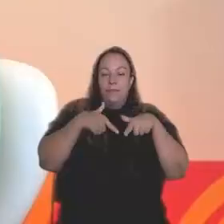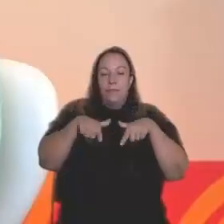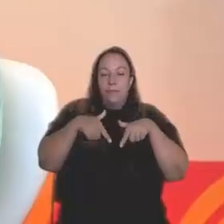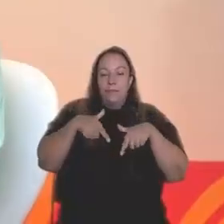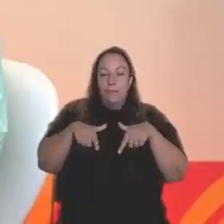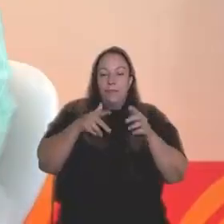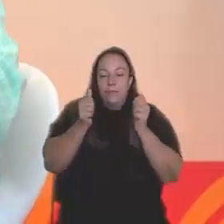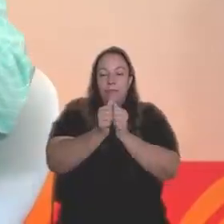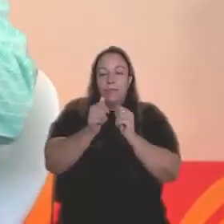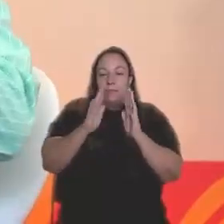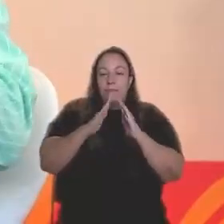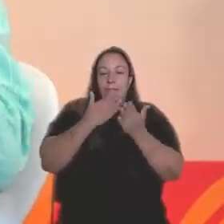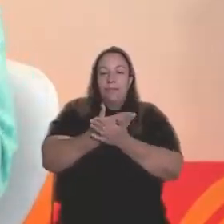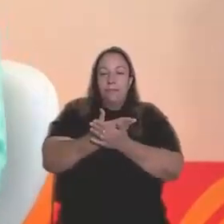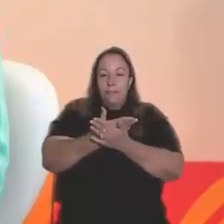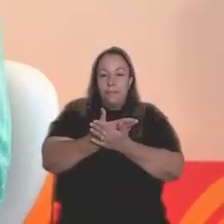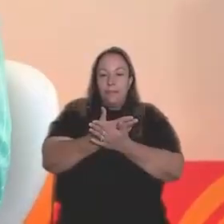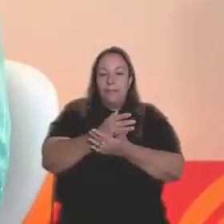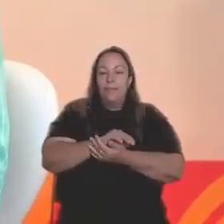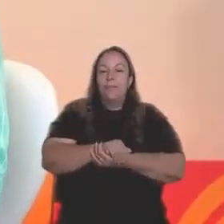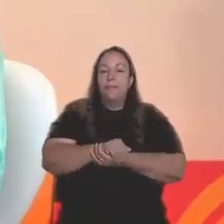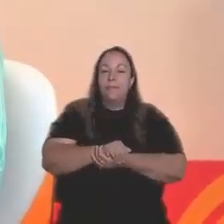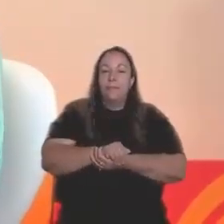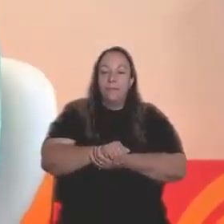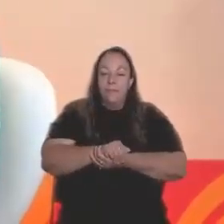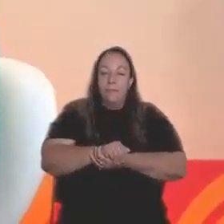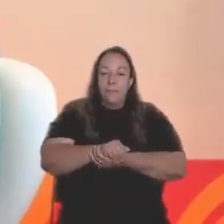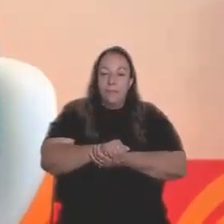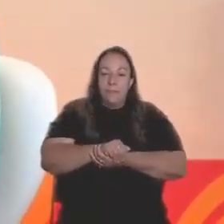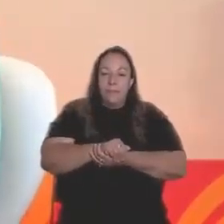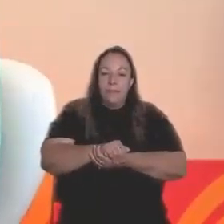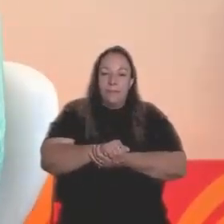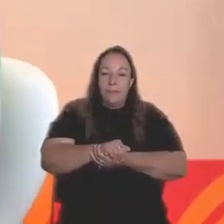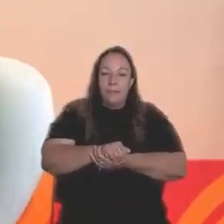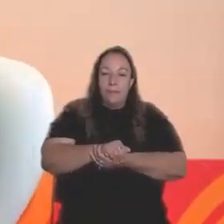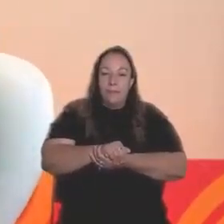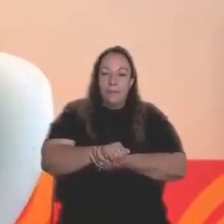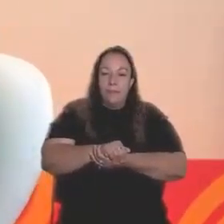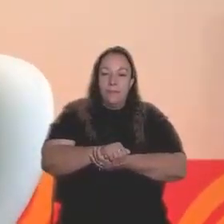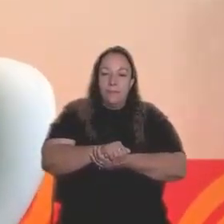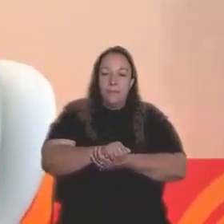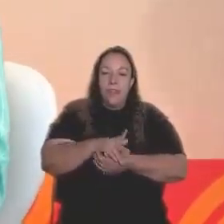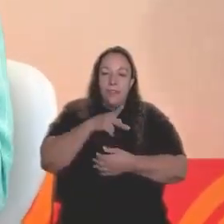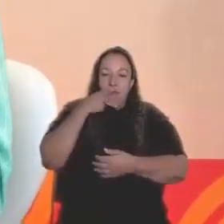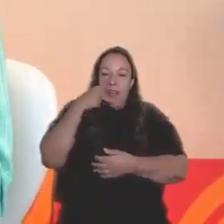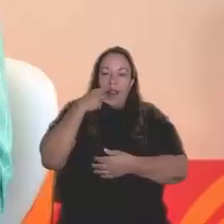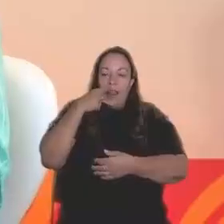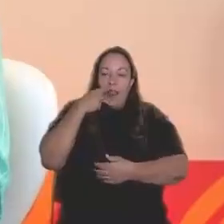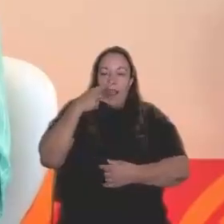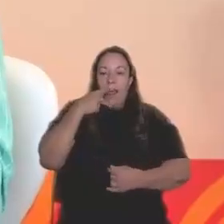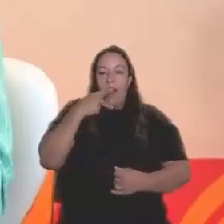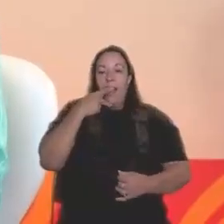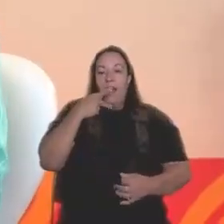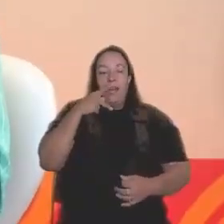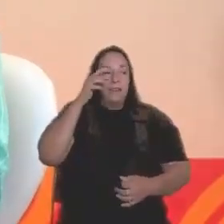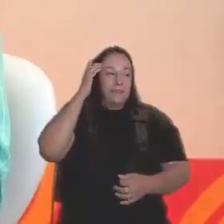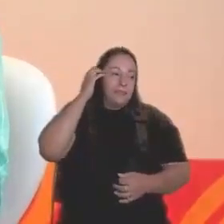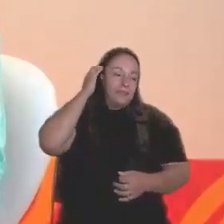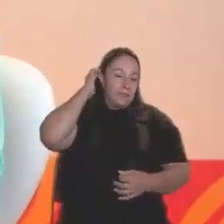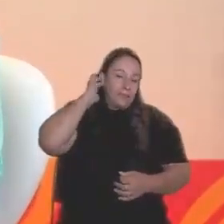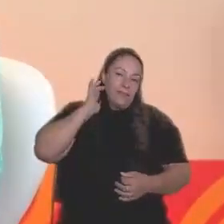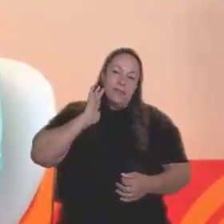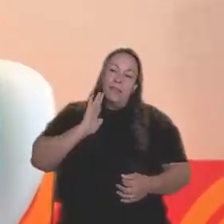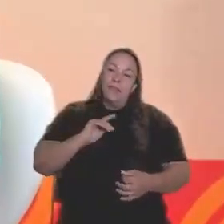escolas é muito legal. E deu também, César, sabe aquela senhora, não, parece que estava faltando alguém falar, sabe? Parece que estava precisando de